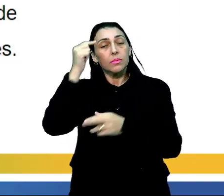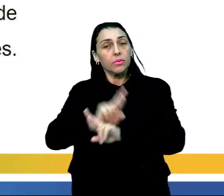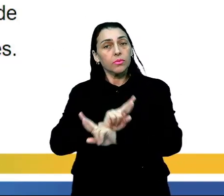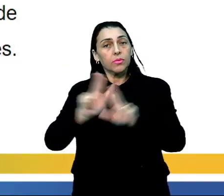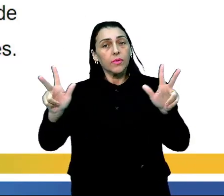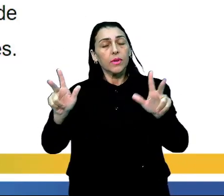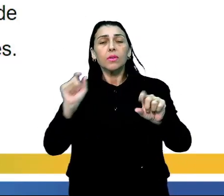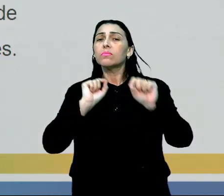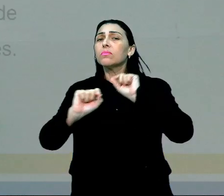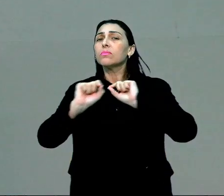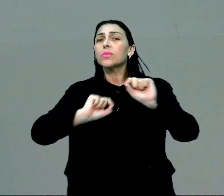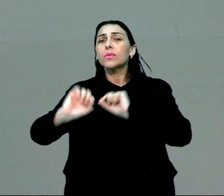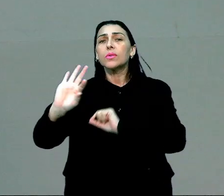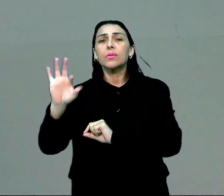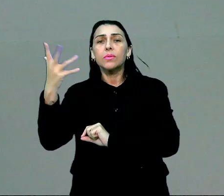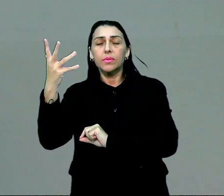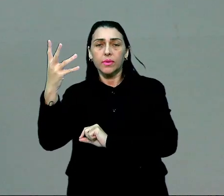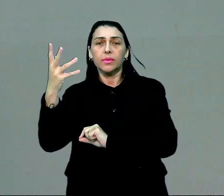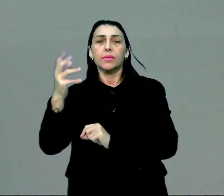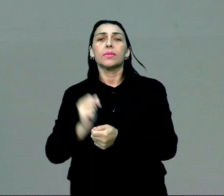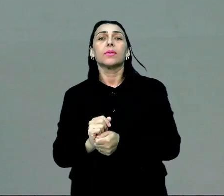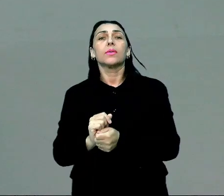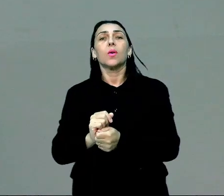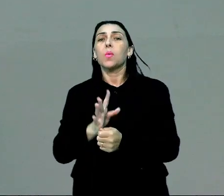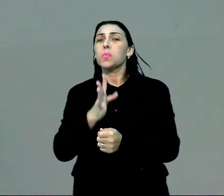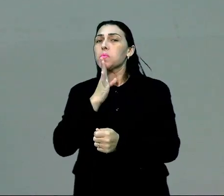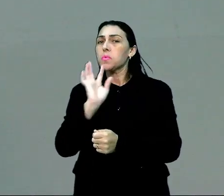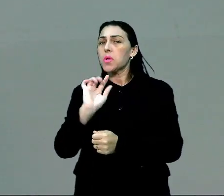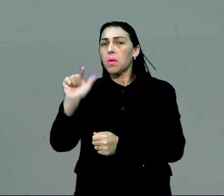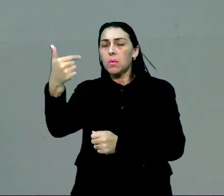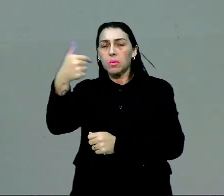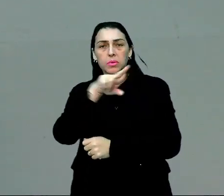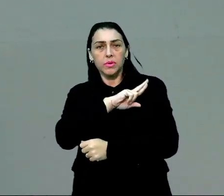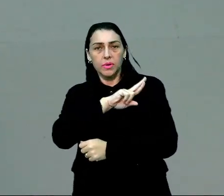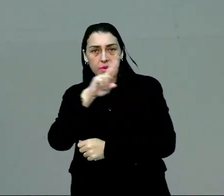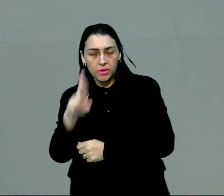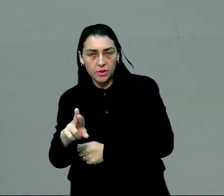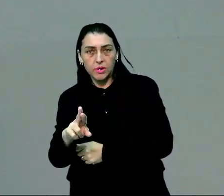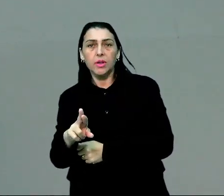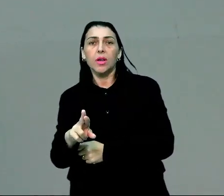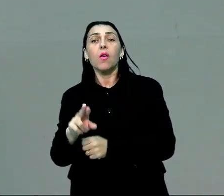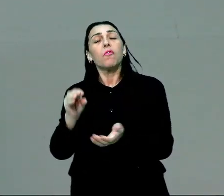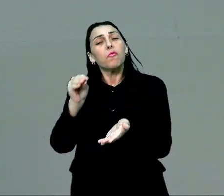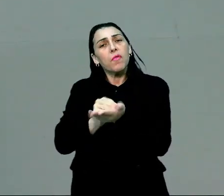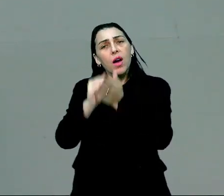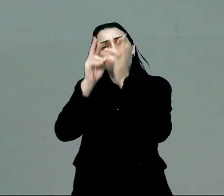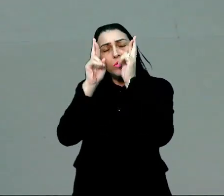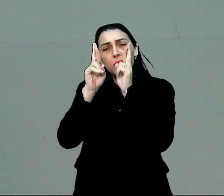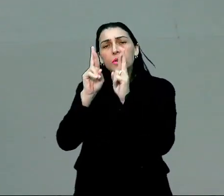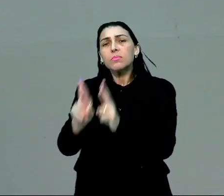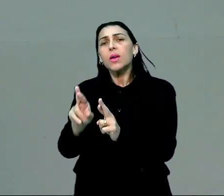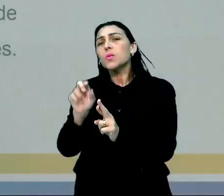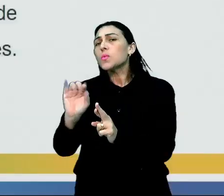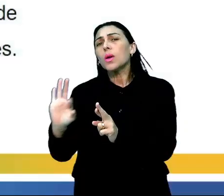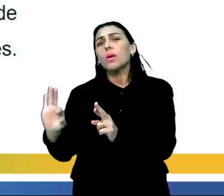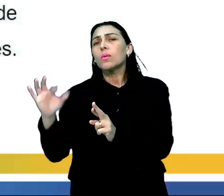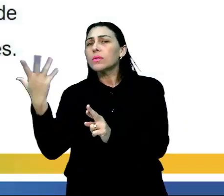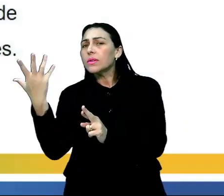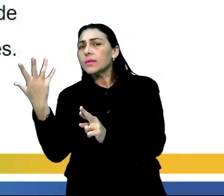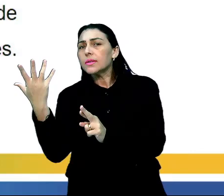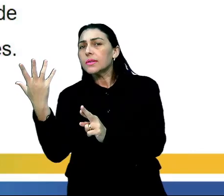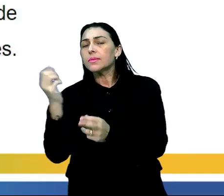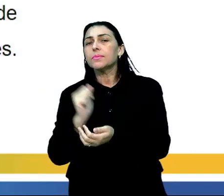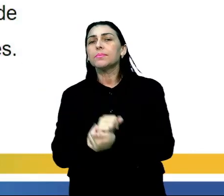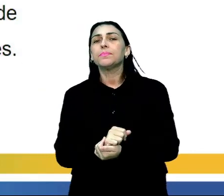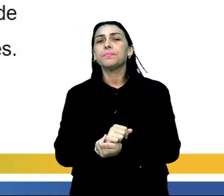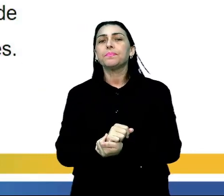Então, assim, o que é que acontece? O fato de eu desconhecer outros tipos de crenças, eu desrespeito. E o que é que acontece em relação a isso?